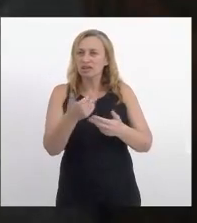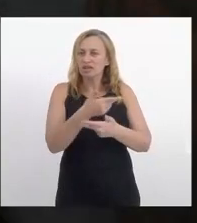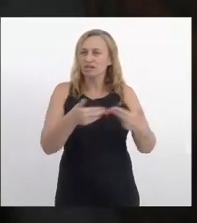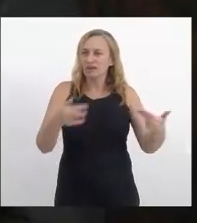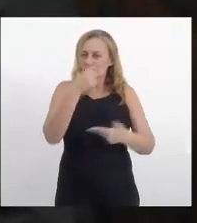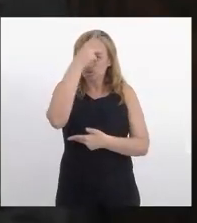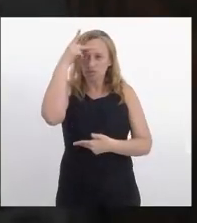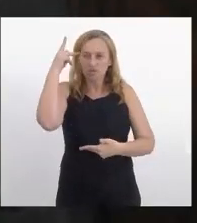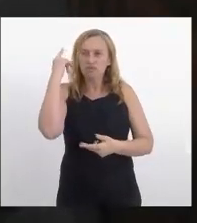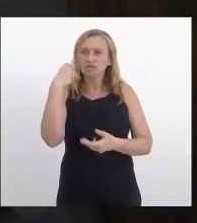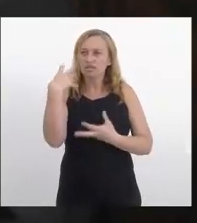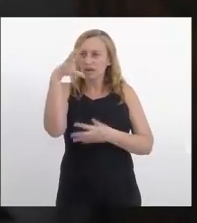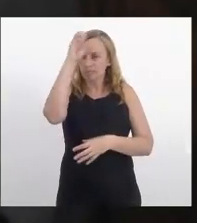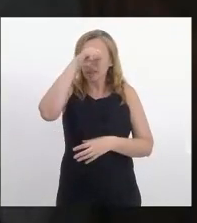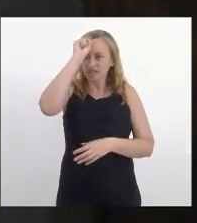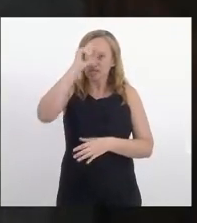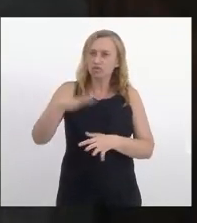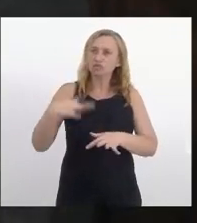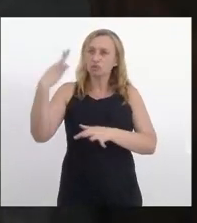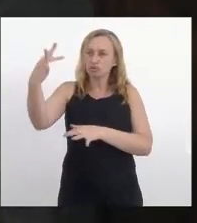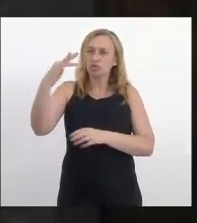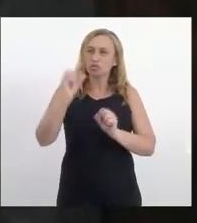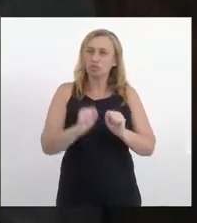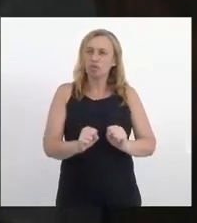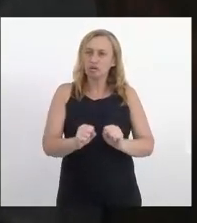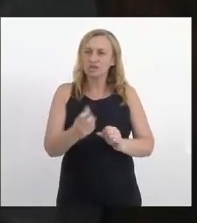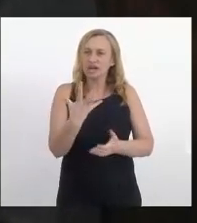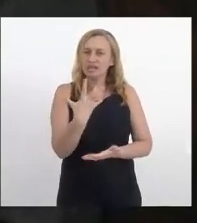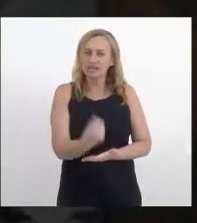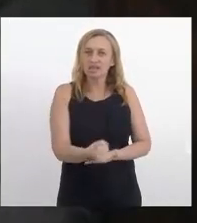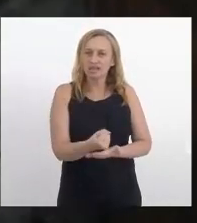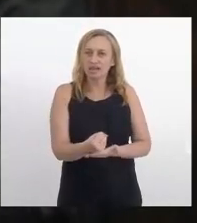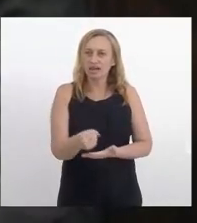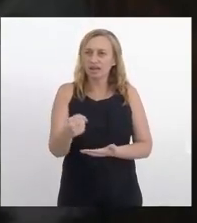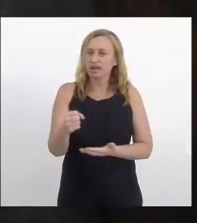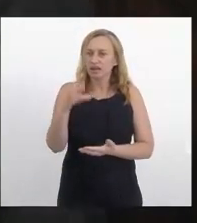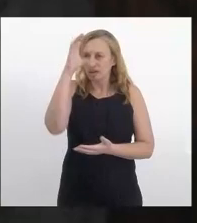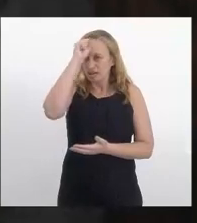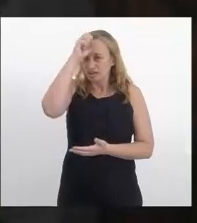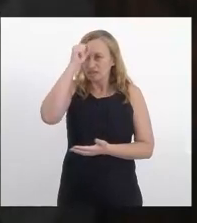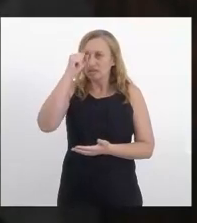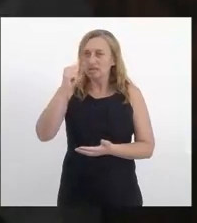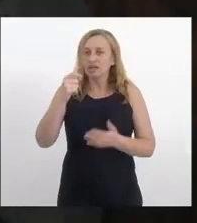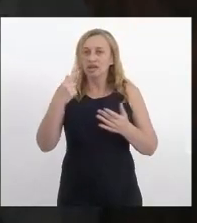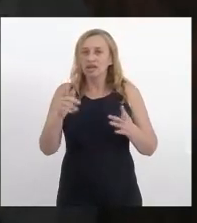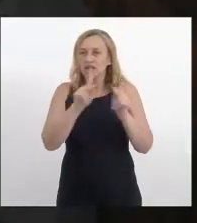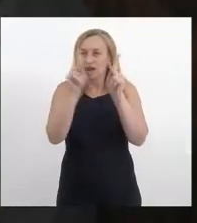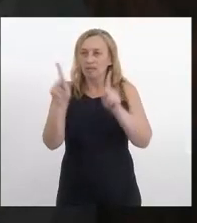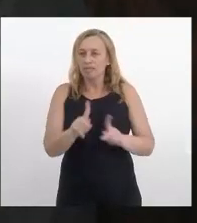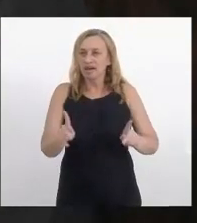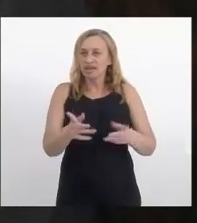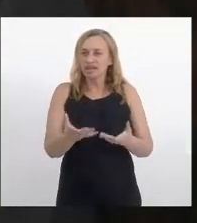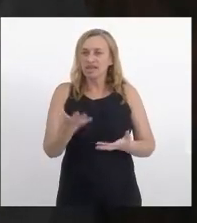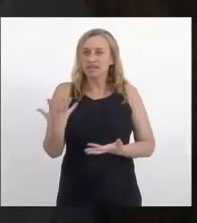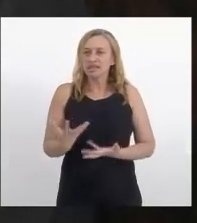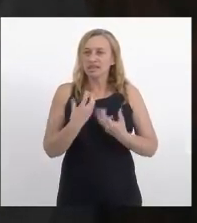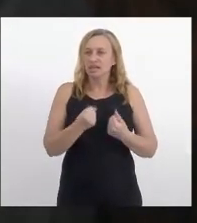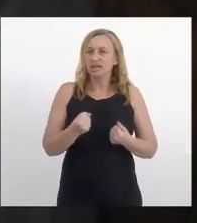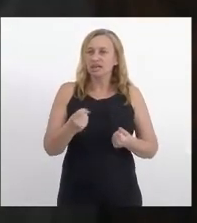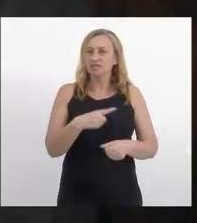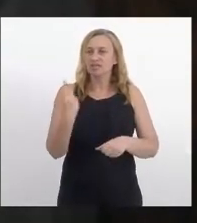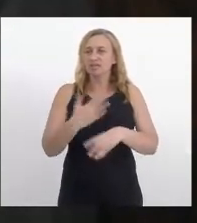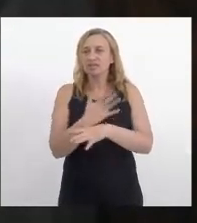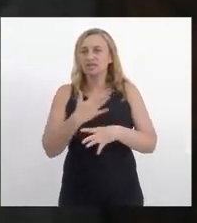gerações futuras elas possam colher desse fruto e saborear a paz na nossa cidade, no nosso